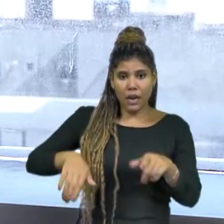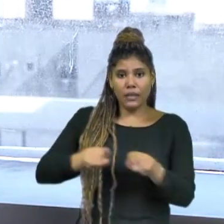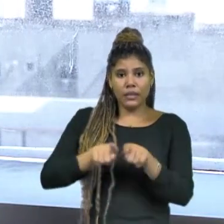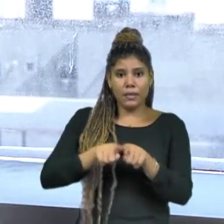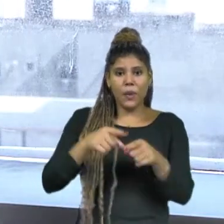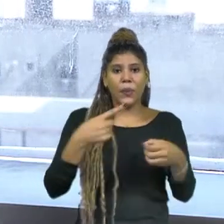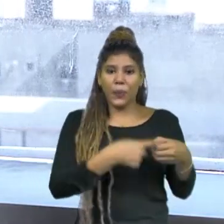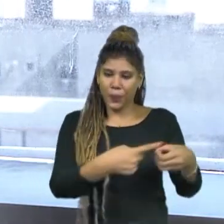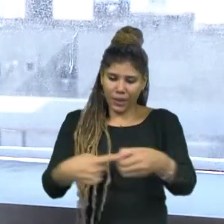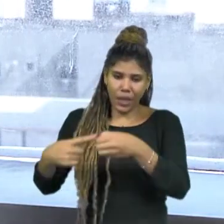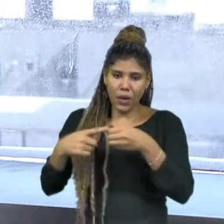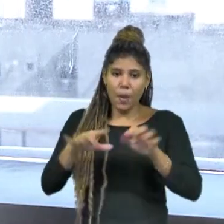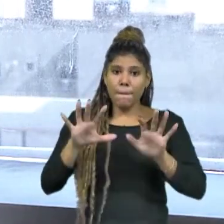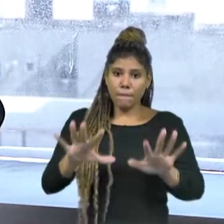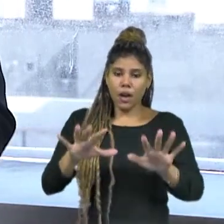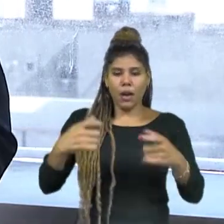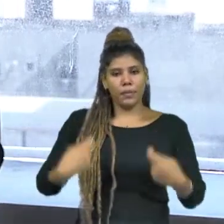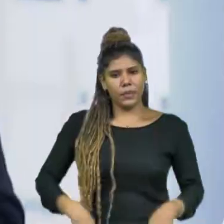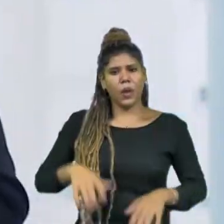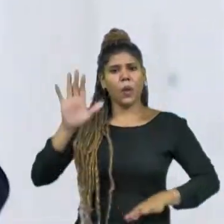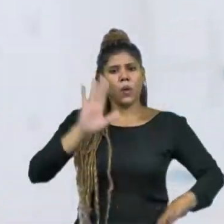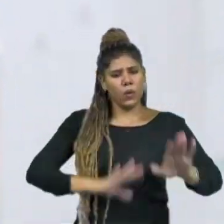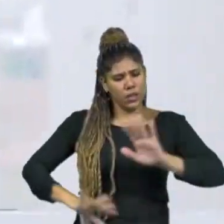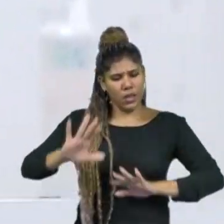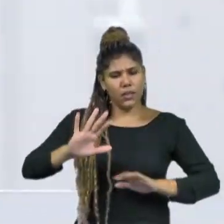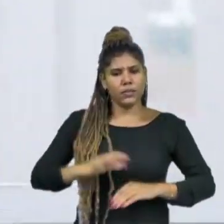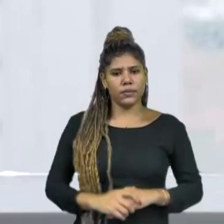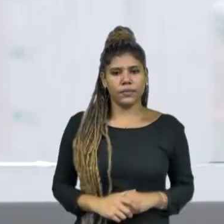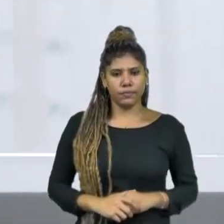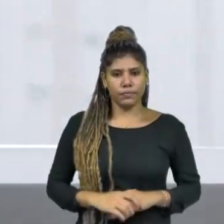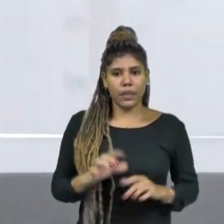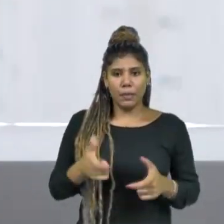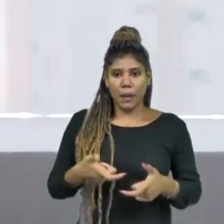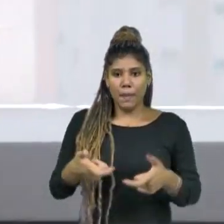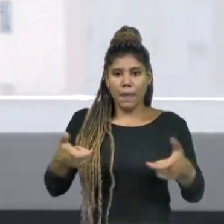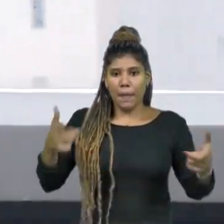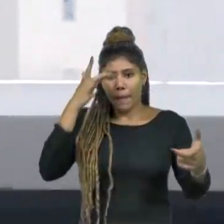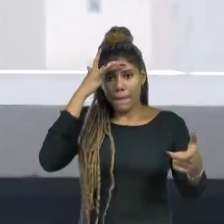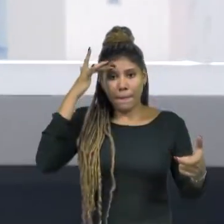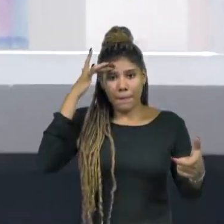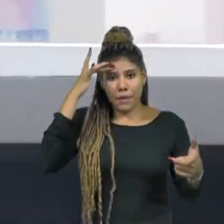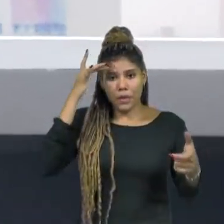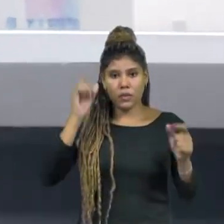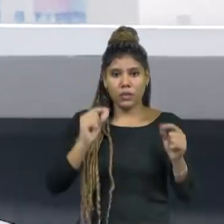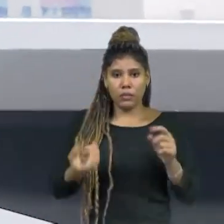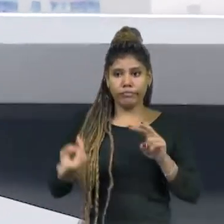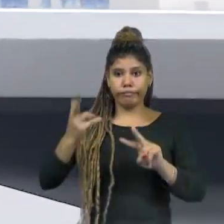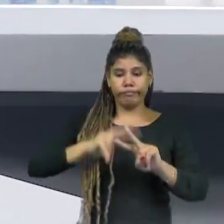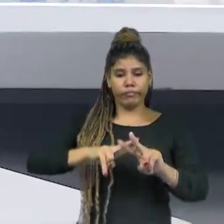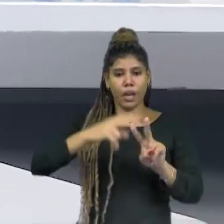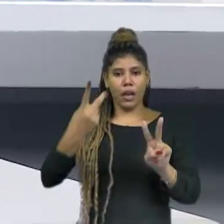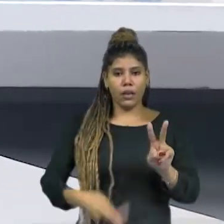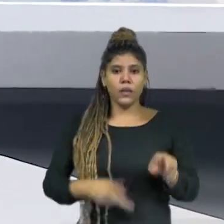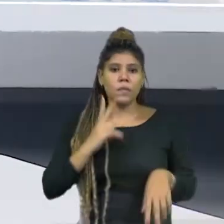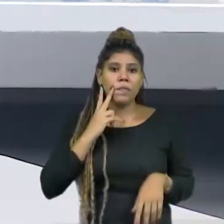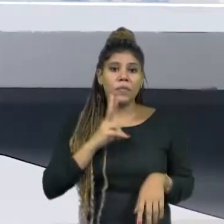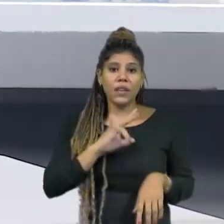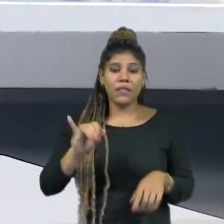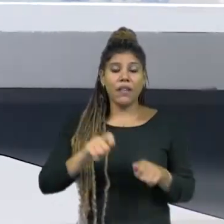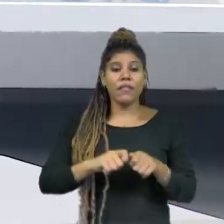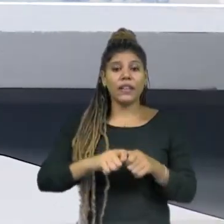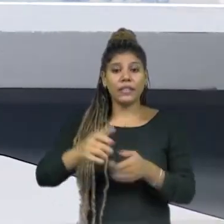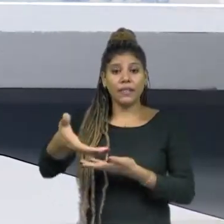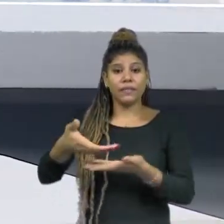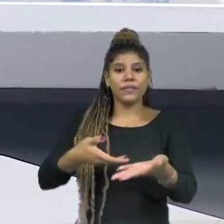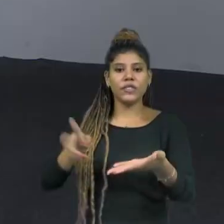estado. Mas é preciso cuidado. Cresce o número de pessoas privadas de liberdade no Ceará que farão o Exame Nacional do